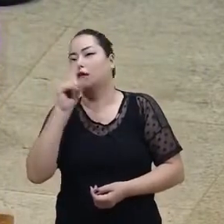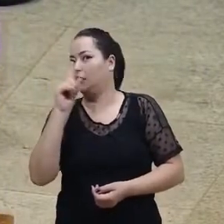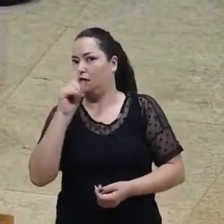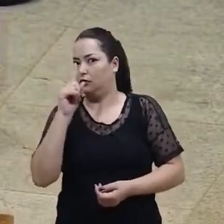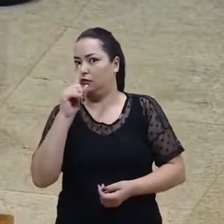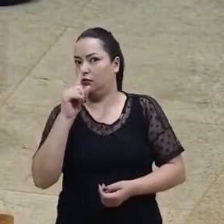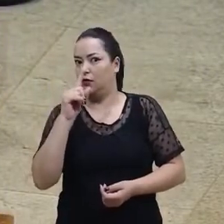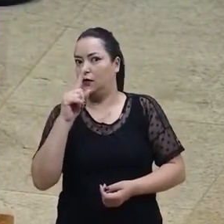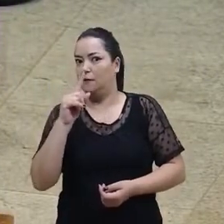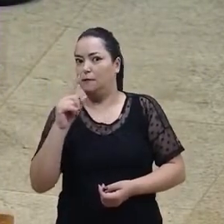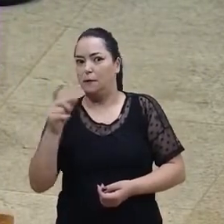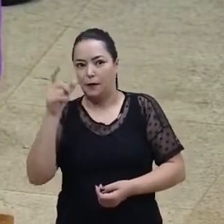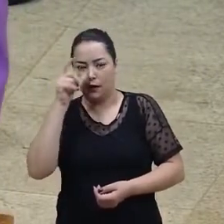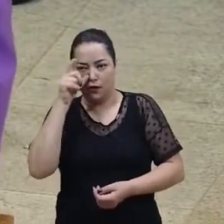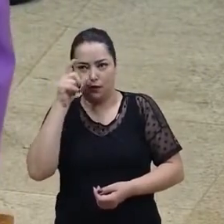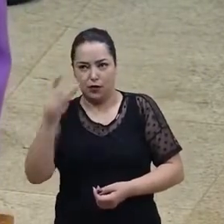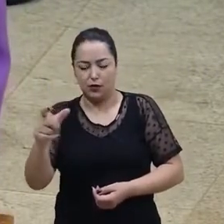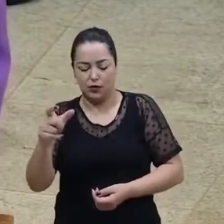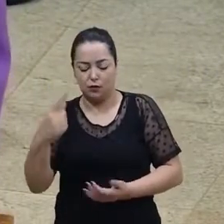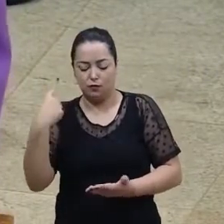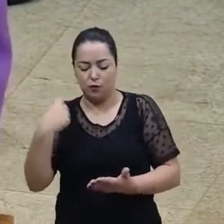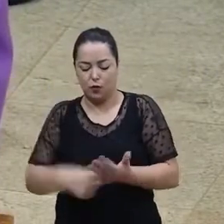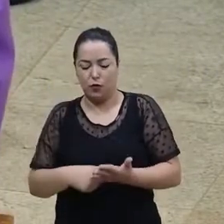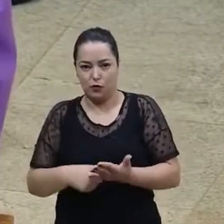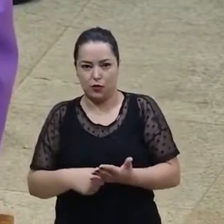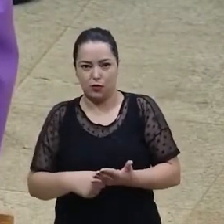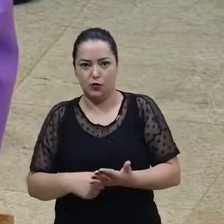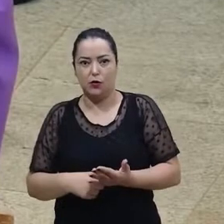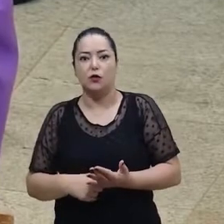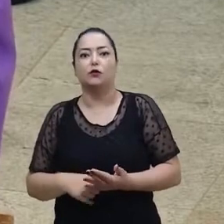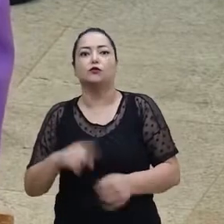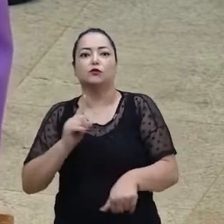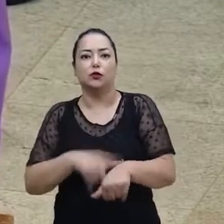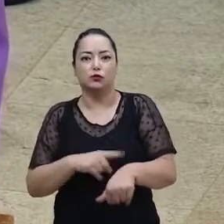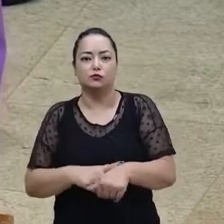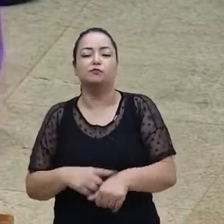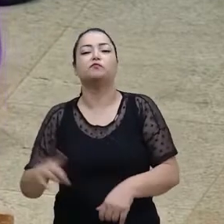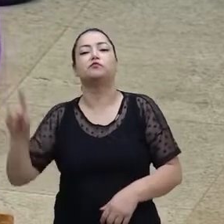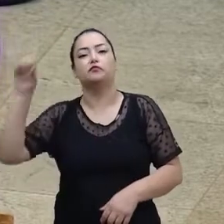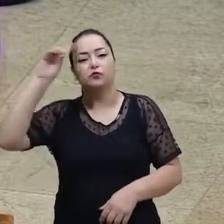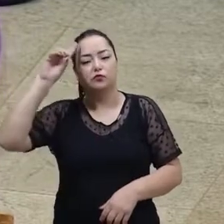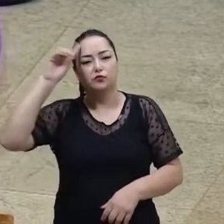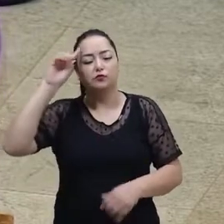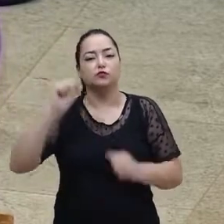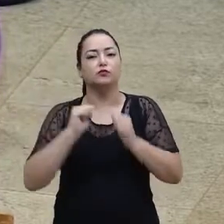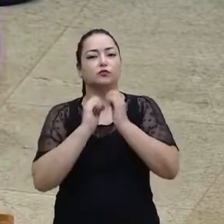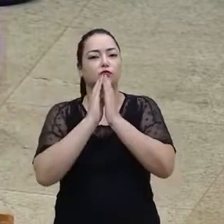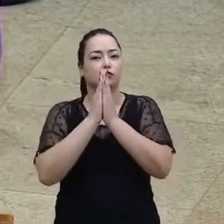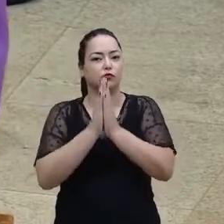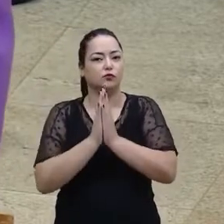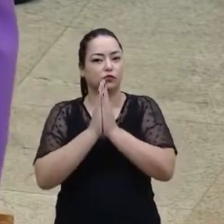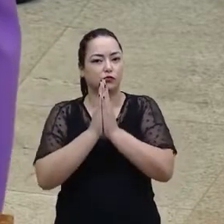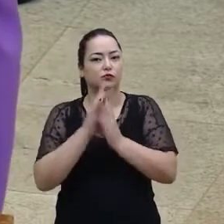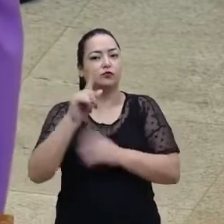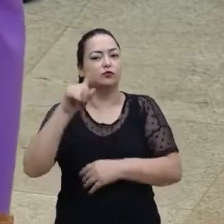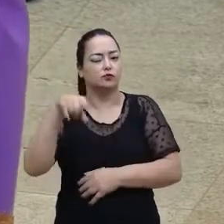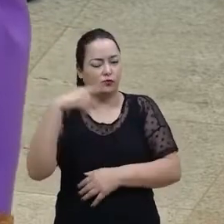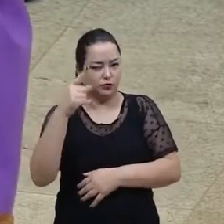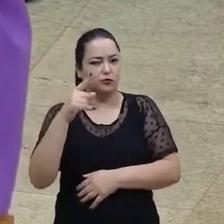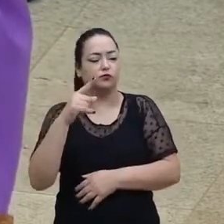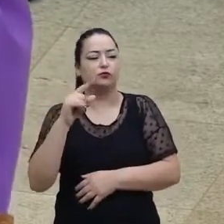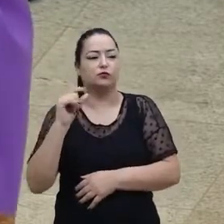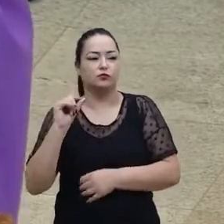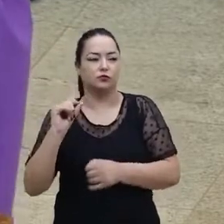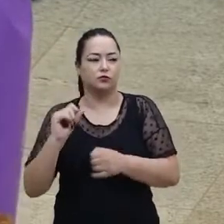mas é ter um compromisso diário com a oração daqui a pouco você